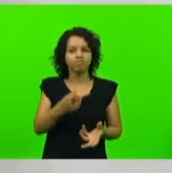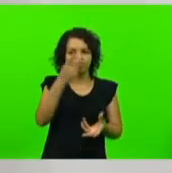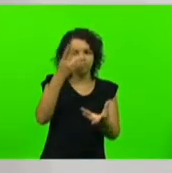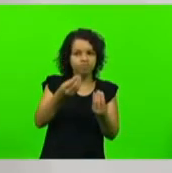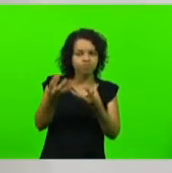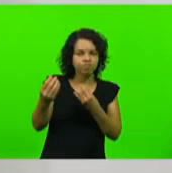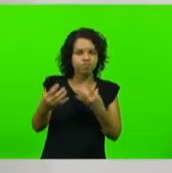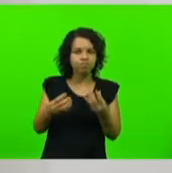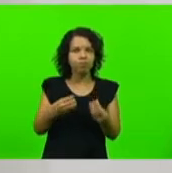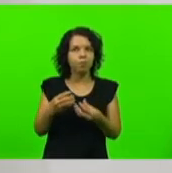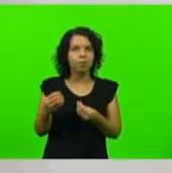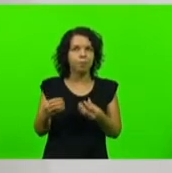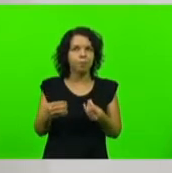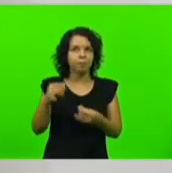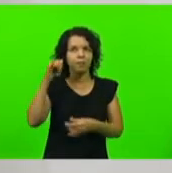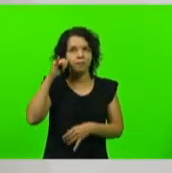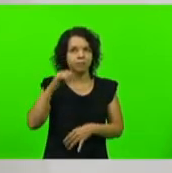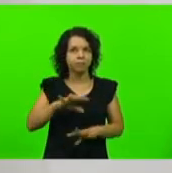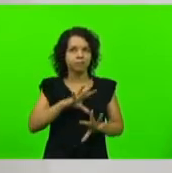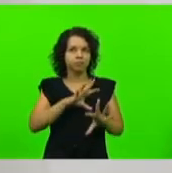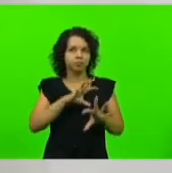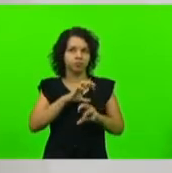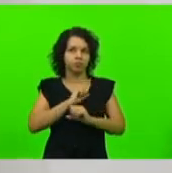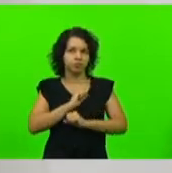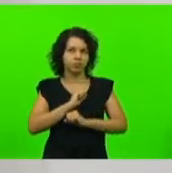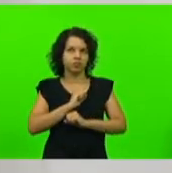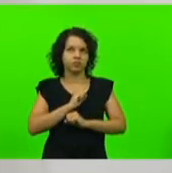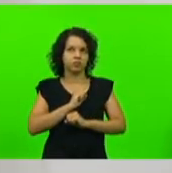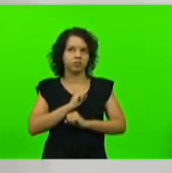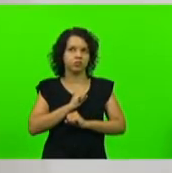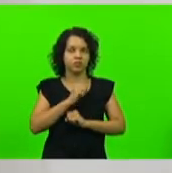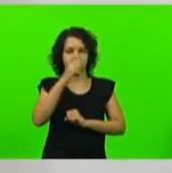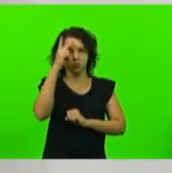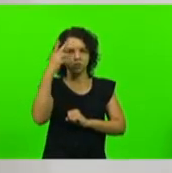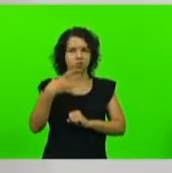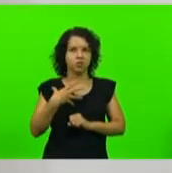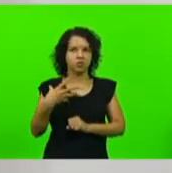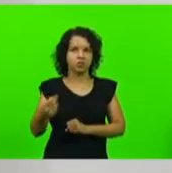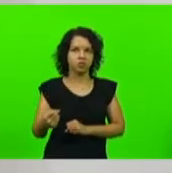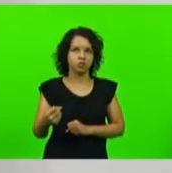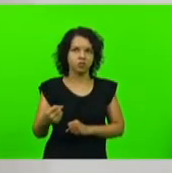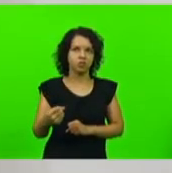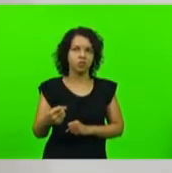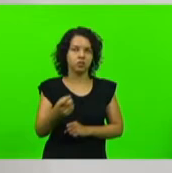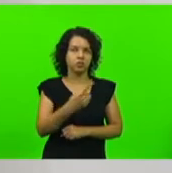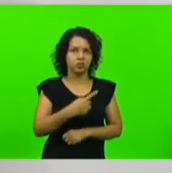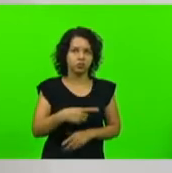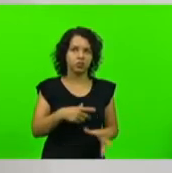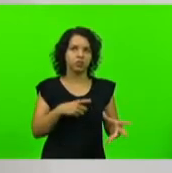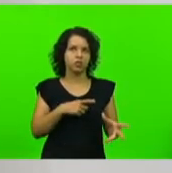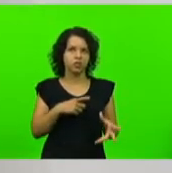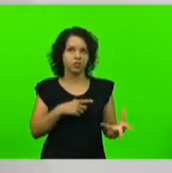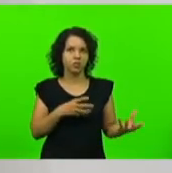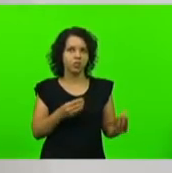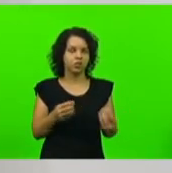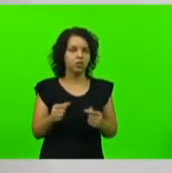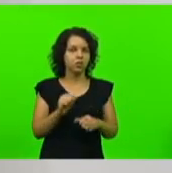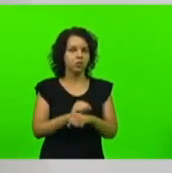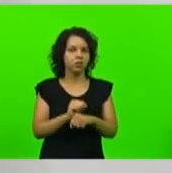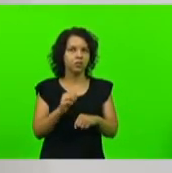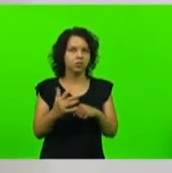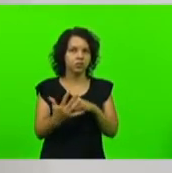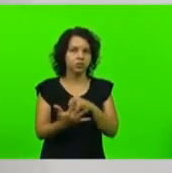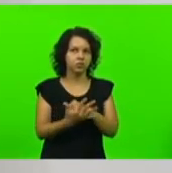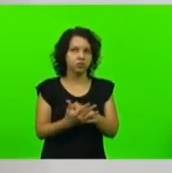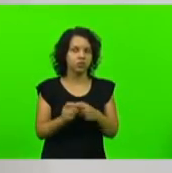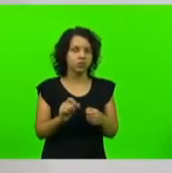gente evitar ser contaminado ou contaminar alguém. Então, tem muita coisa que nessa pandemia se fez